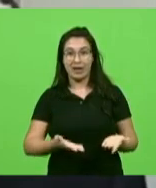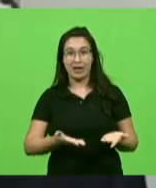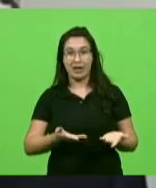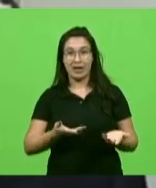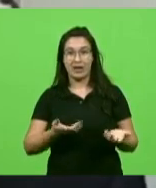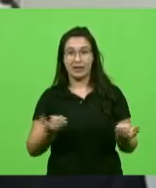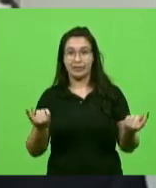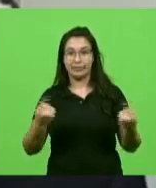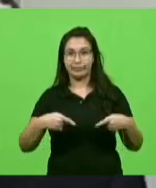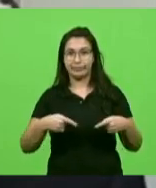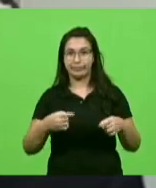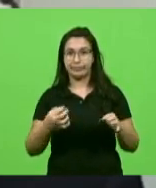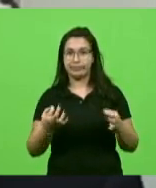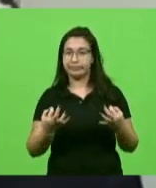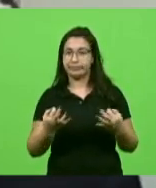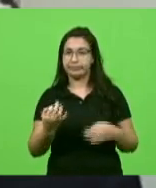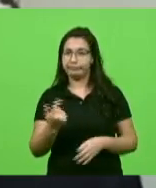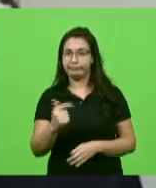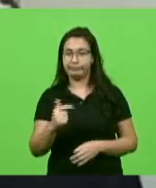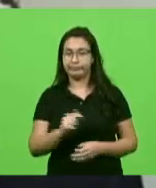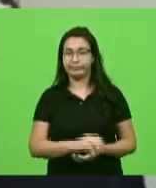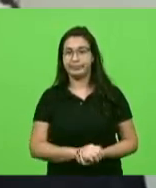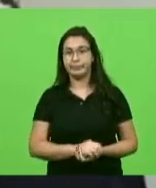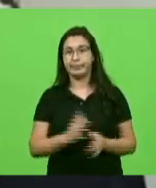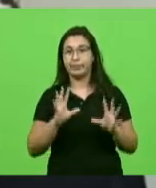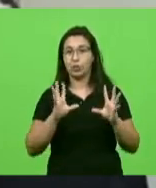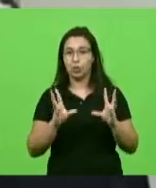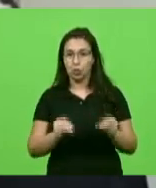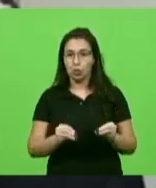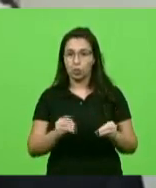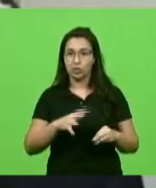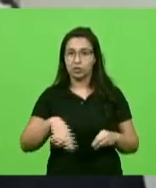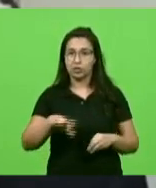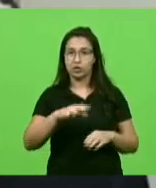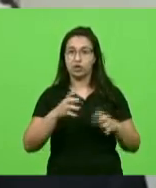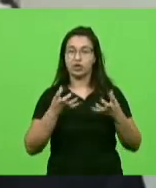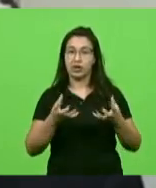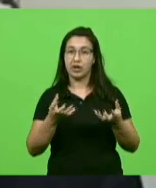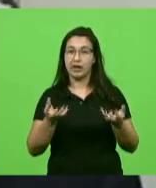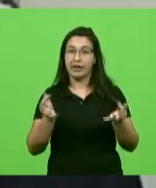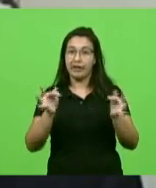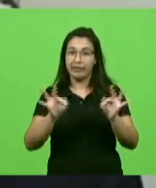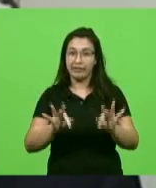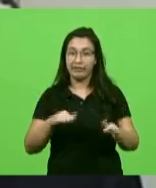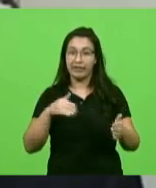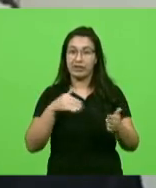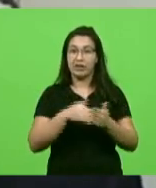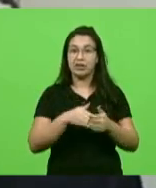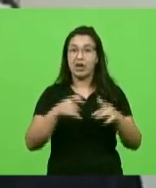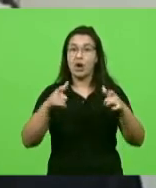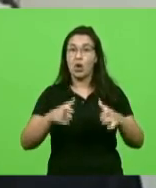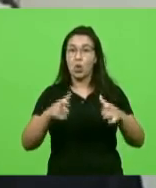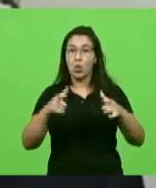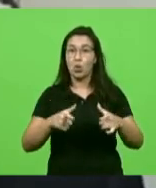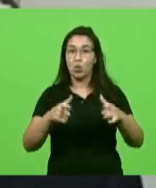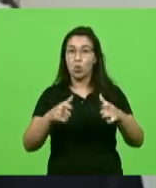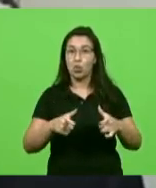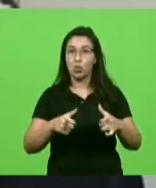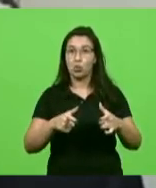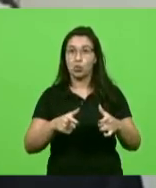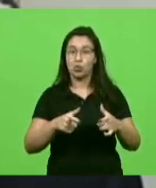diversa todos nós vamos perseguir até o fim para sabermos Aonde está os recursos